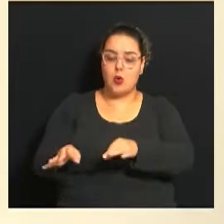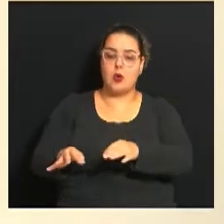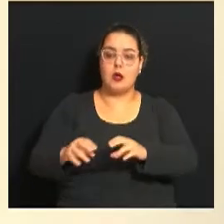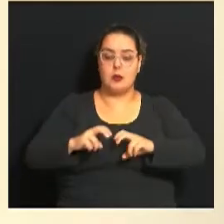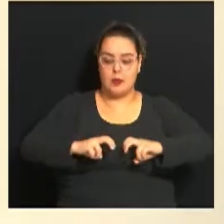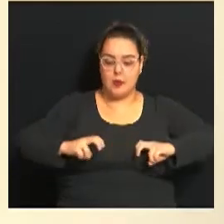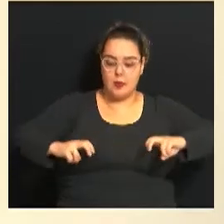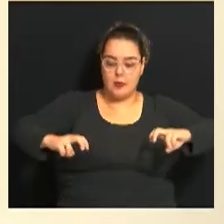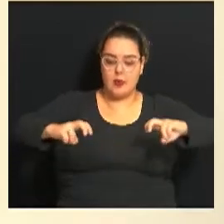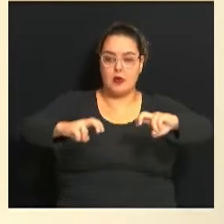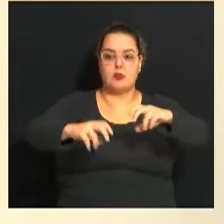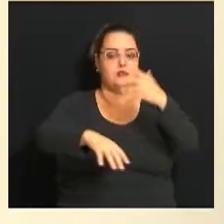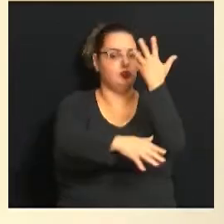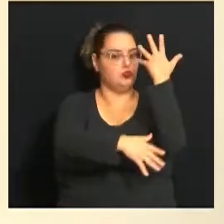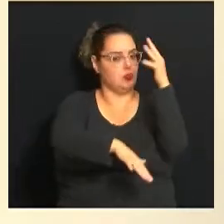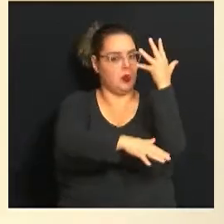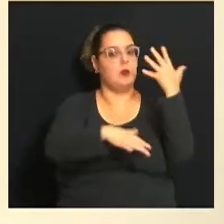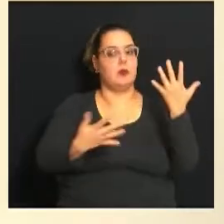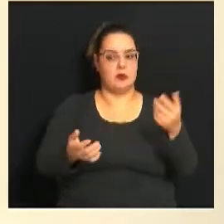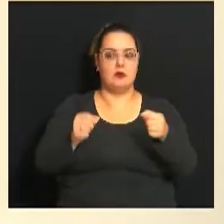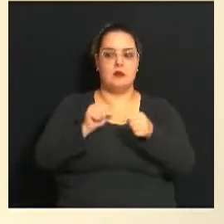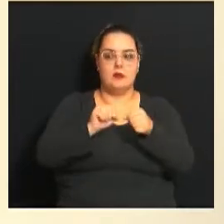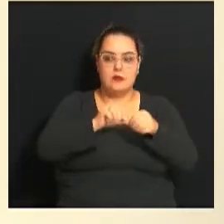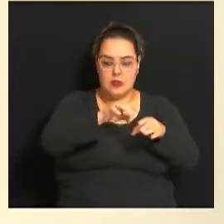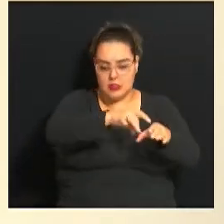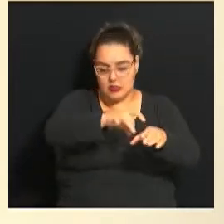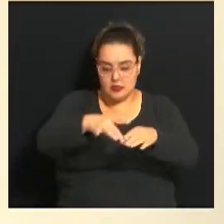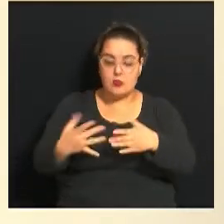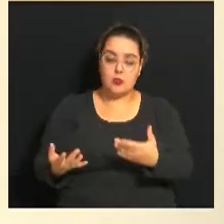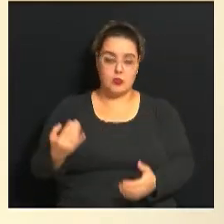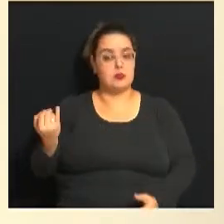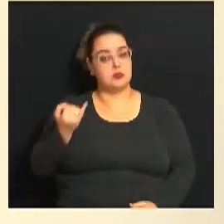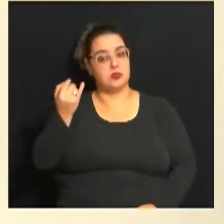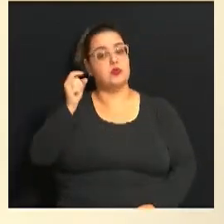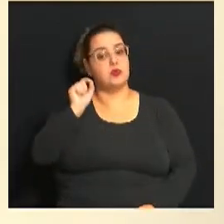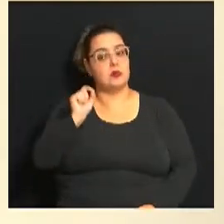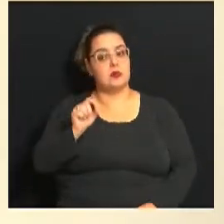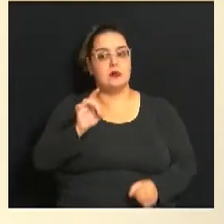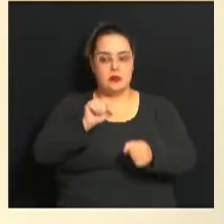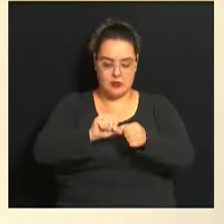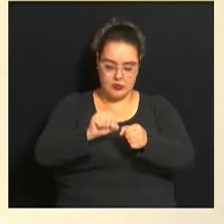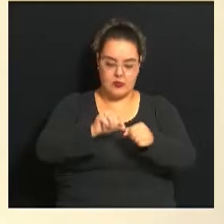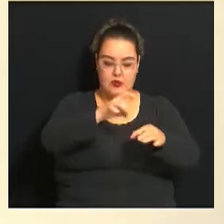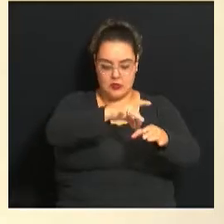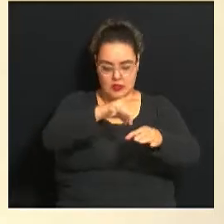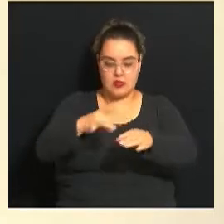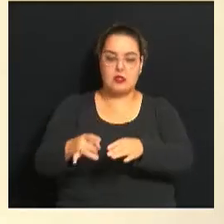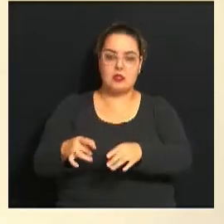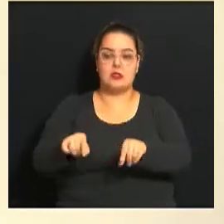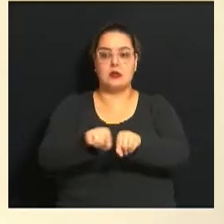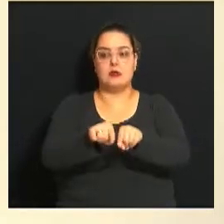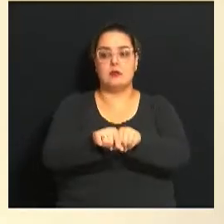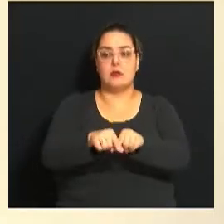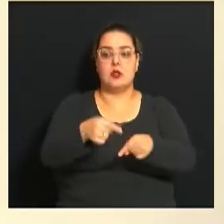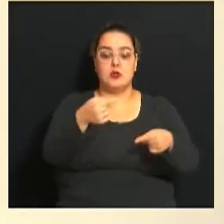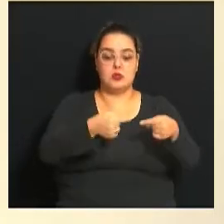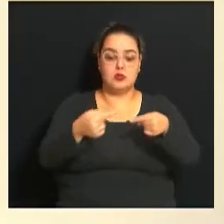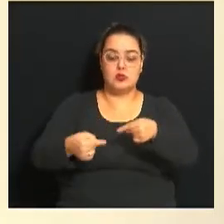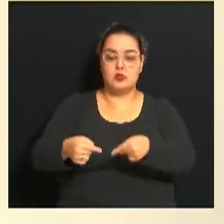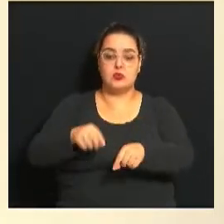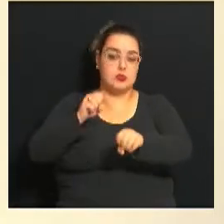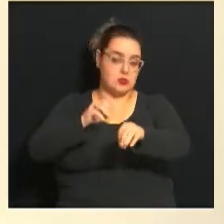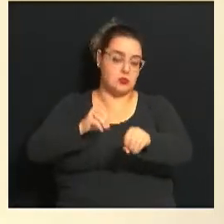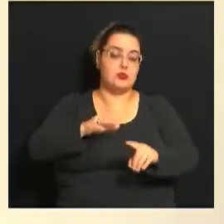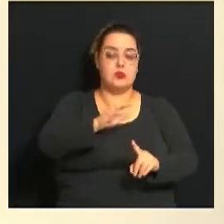numa praça e aí fazer o plantio da árvore. O importante é que faça o plantio da árvore, mas também discuta a questão da educação ambiental e a